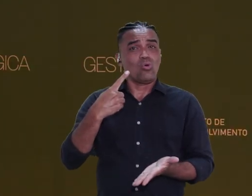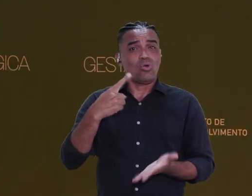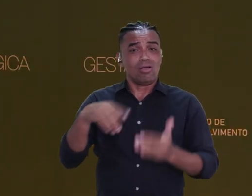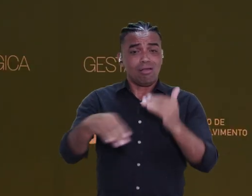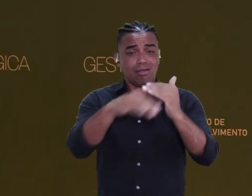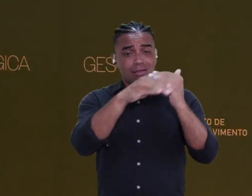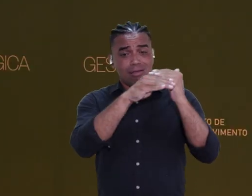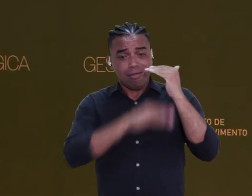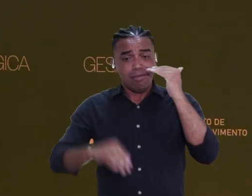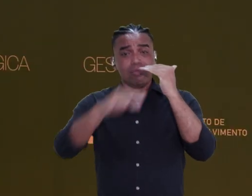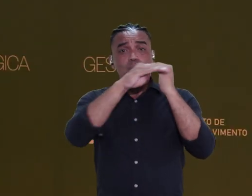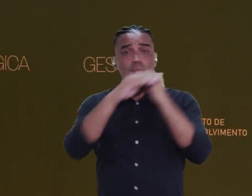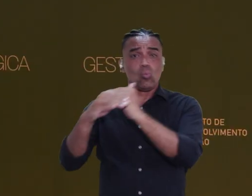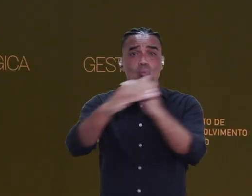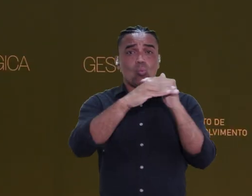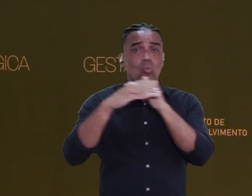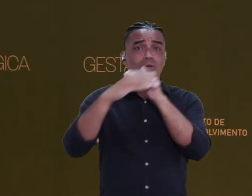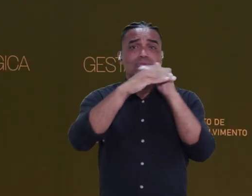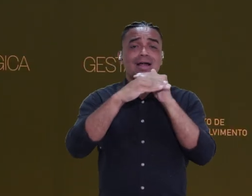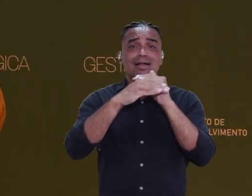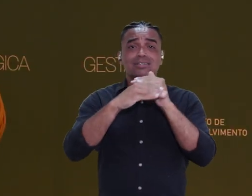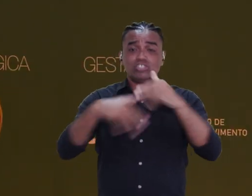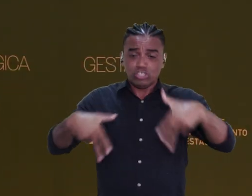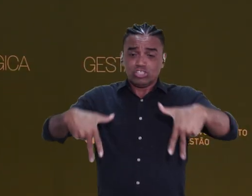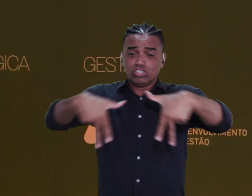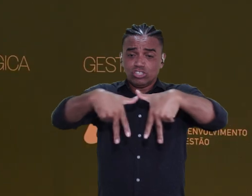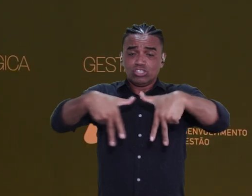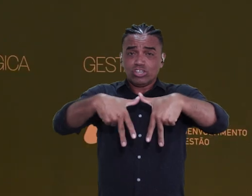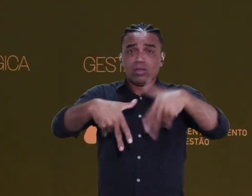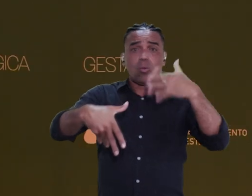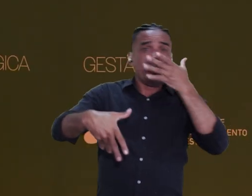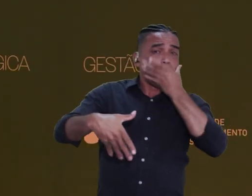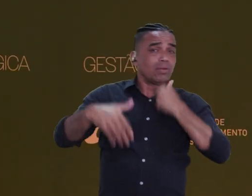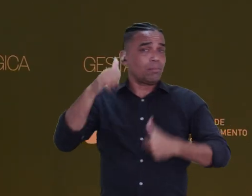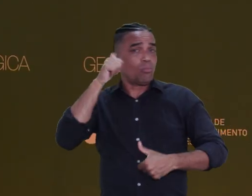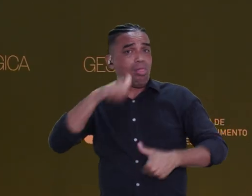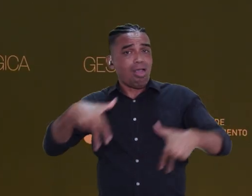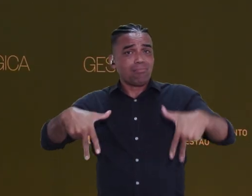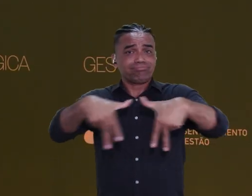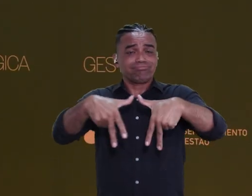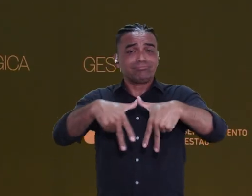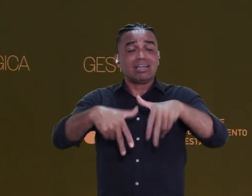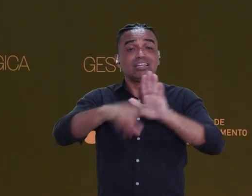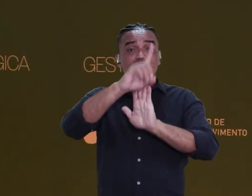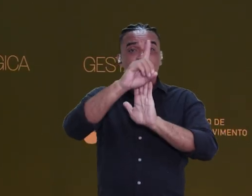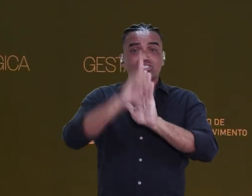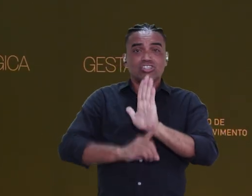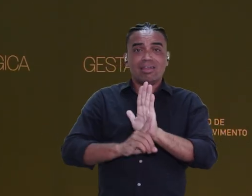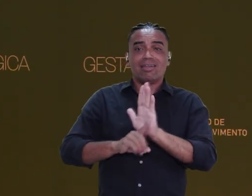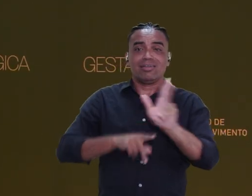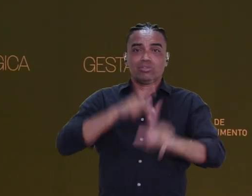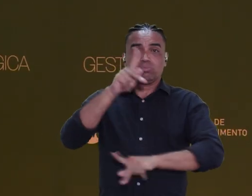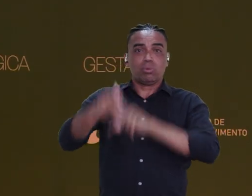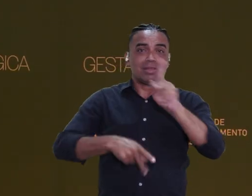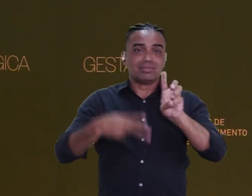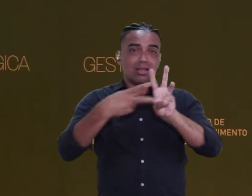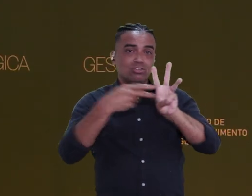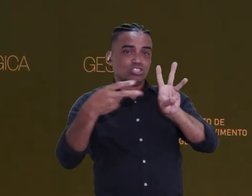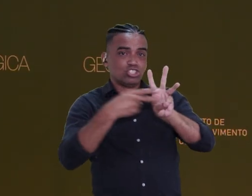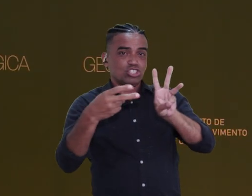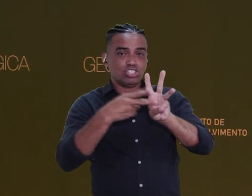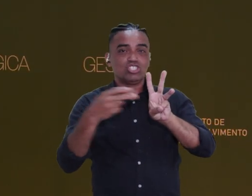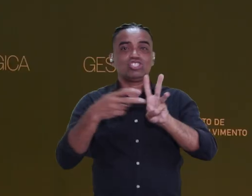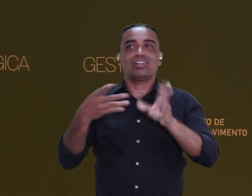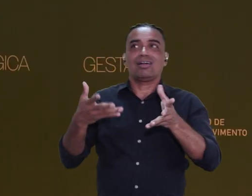de igualdade de gênero, de direitos de populações indígenas,